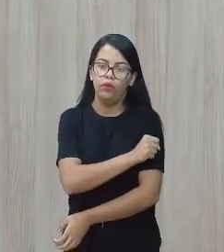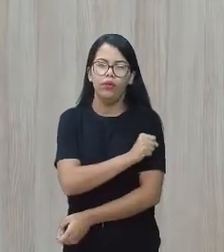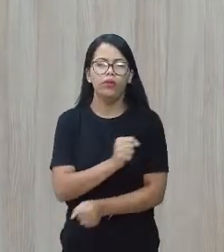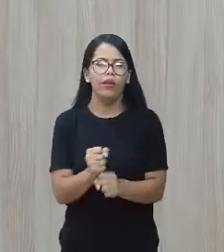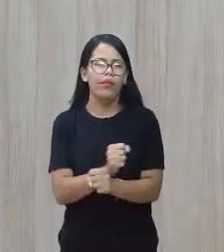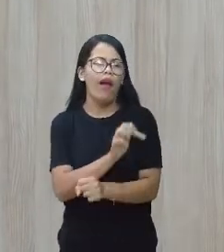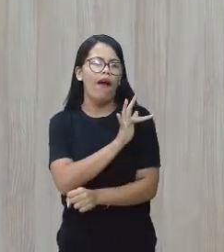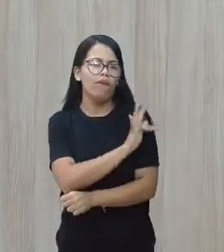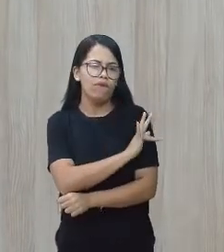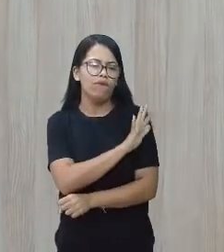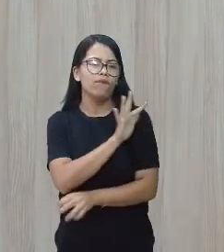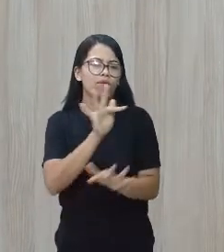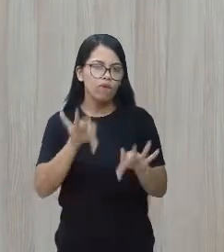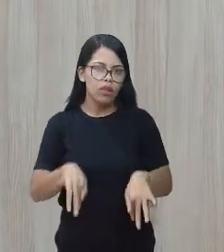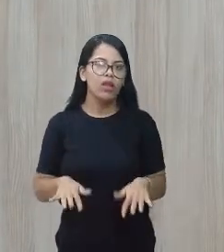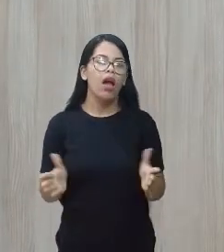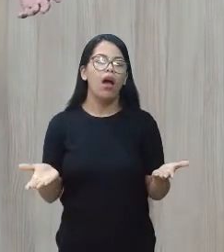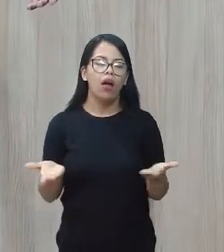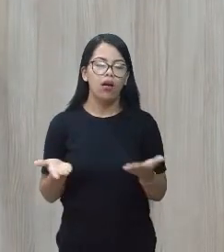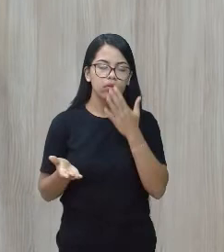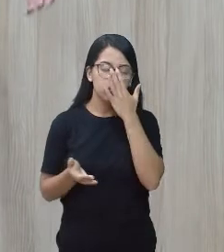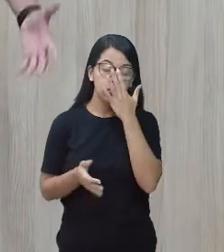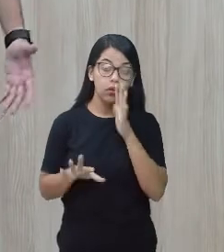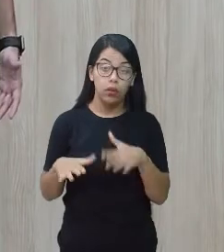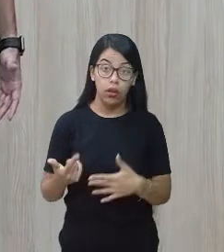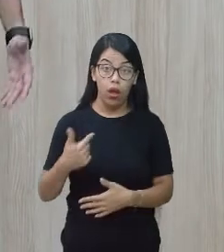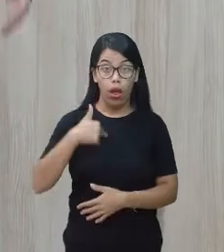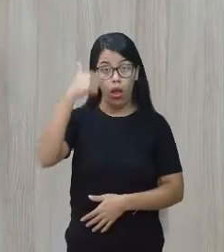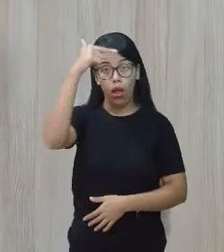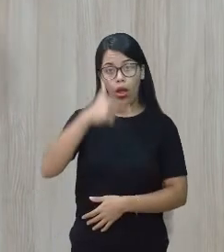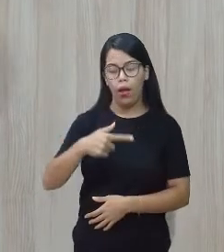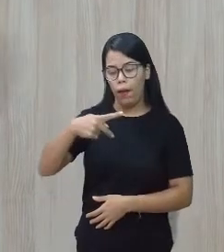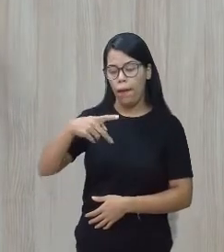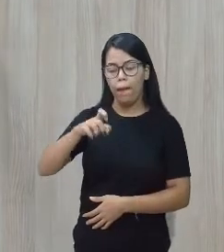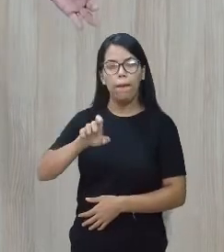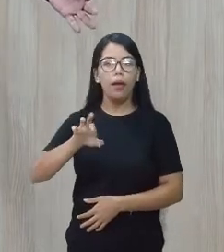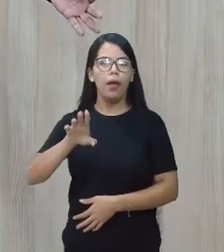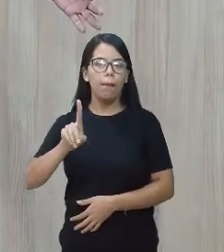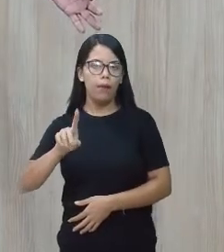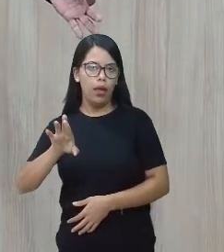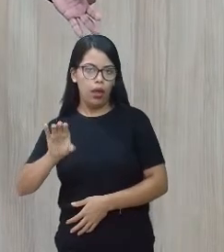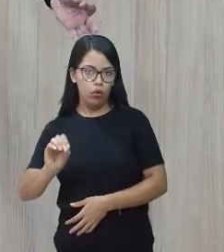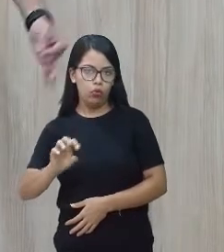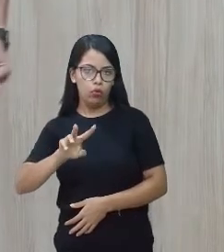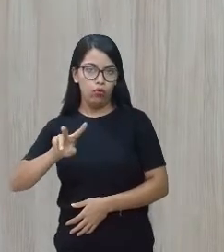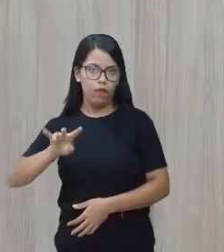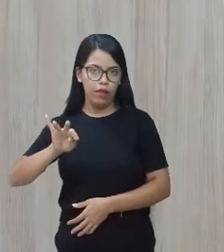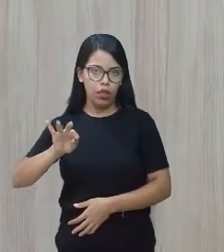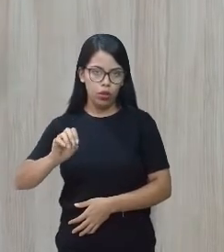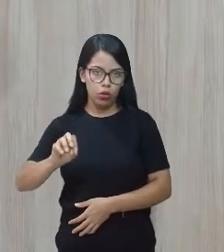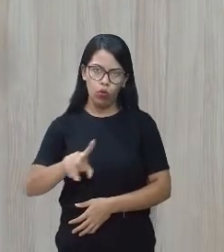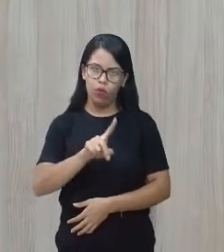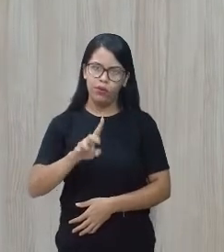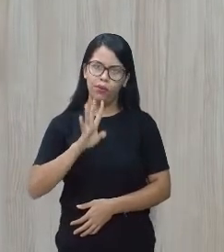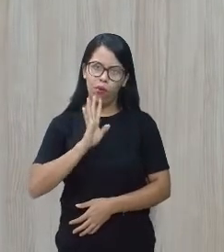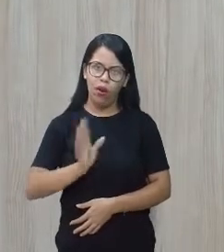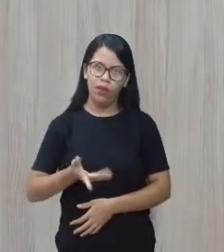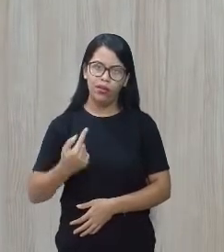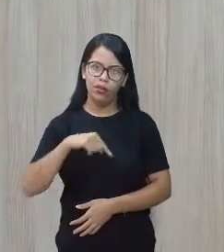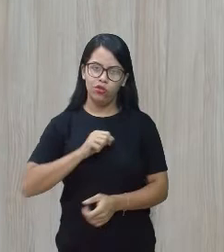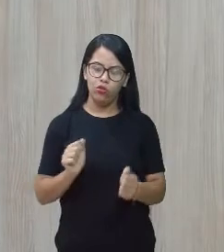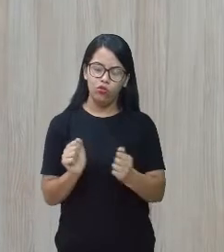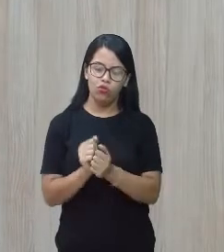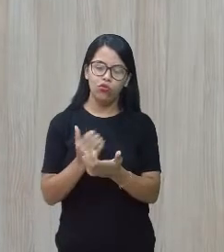finais do ensino fundamental. Eu me chamo Pedro Vitor, você já deve me conhecer, né? Estamos juntos há alguns meses